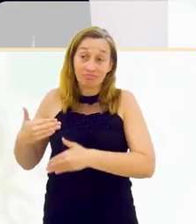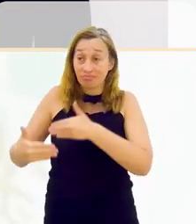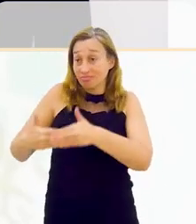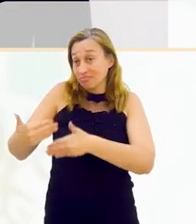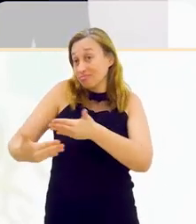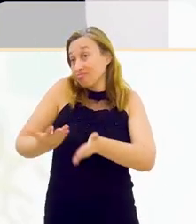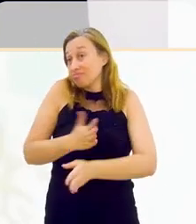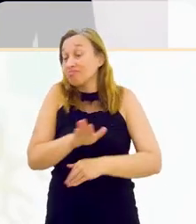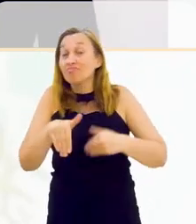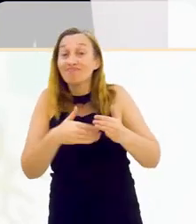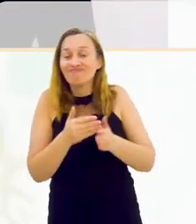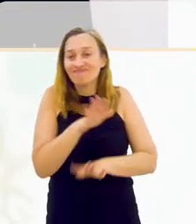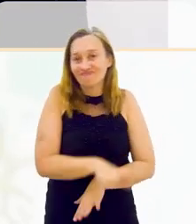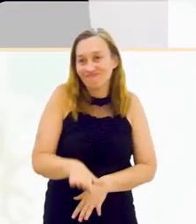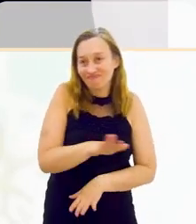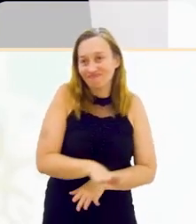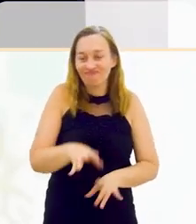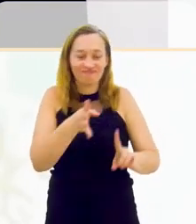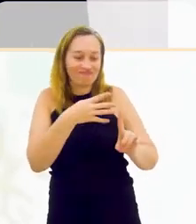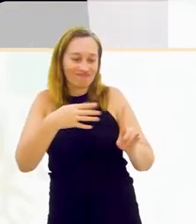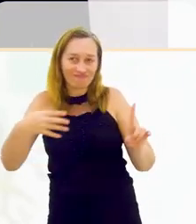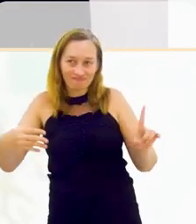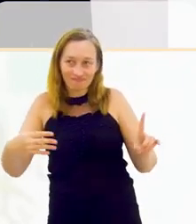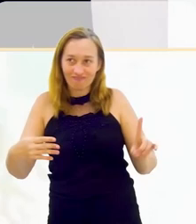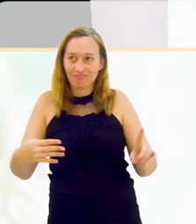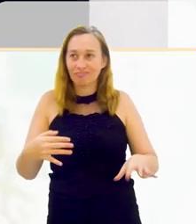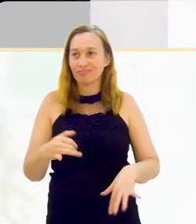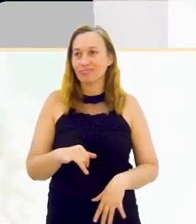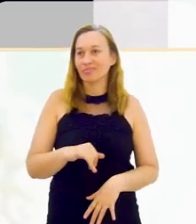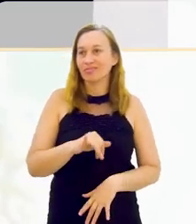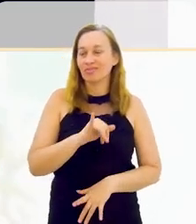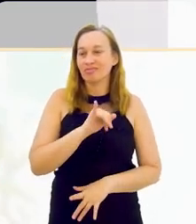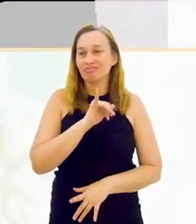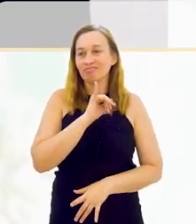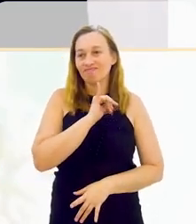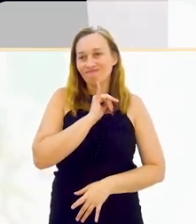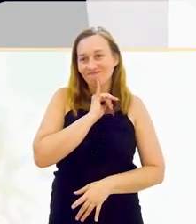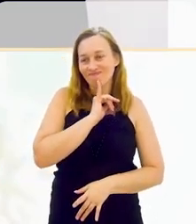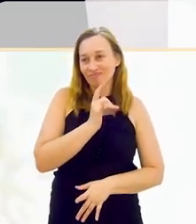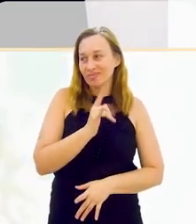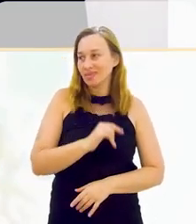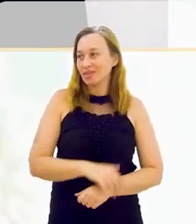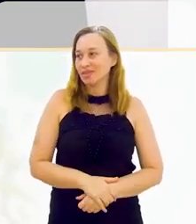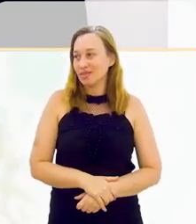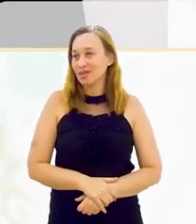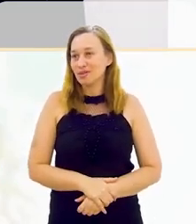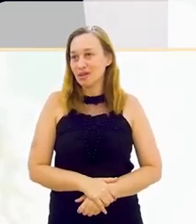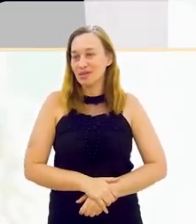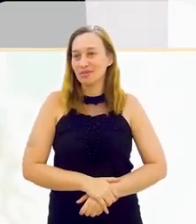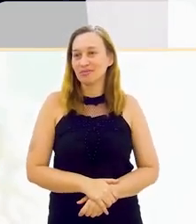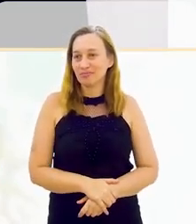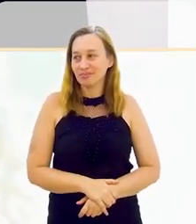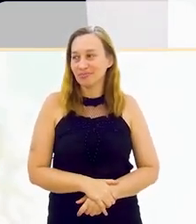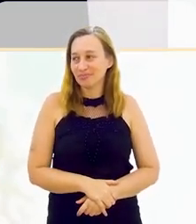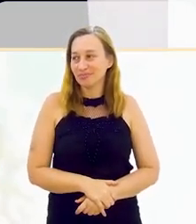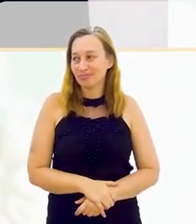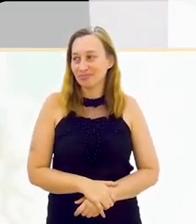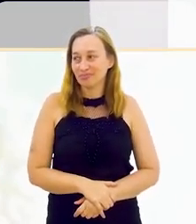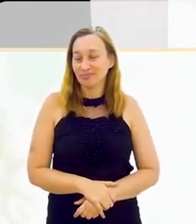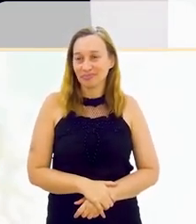É a trajetória de toda criança LGBT, infelizmente, né? E começa na Sim.